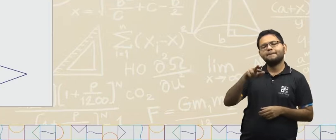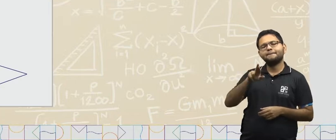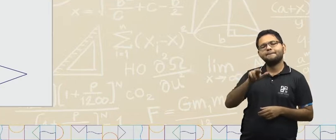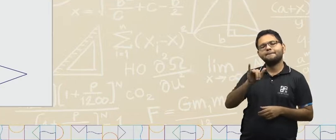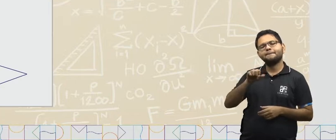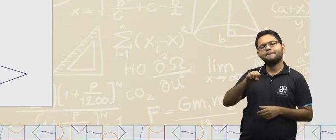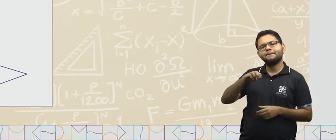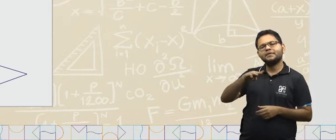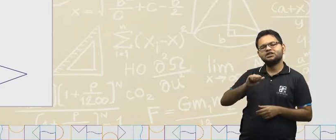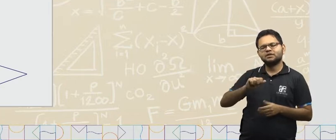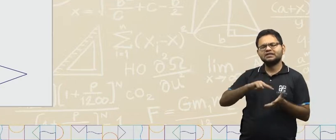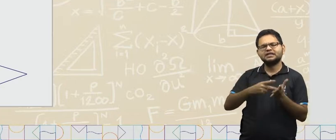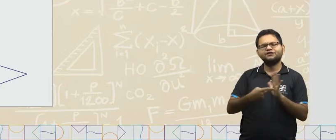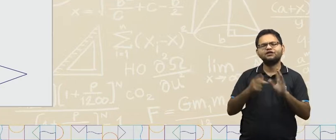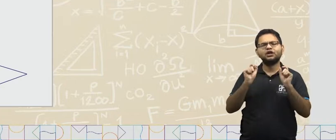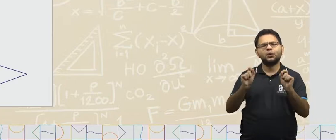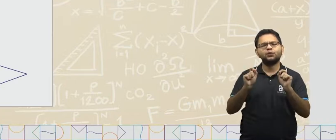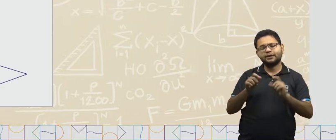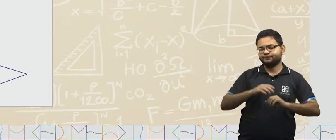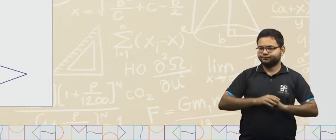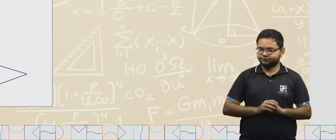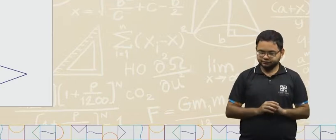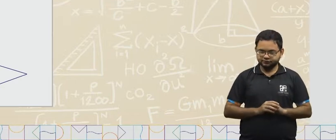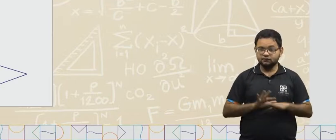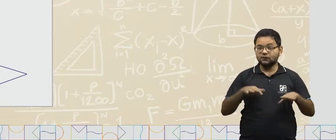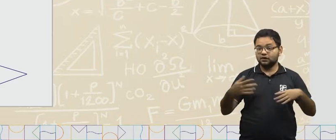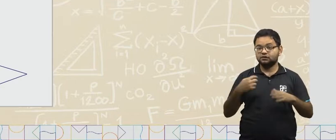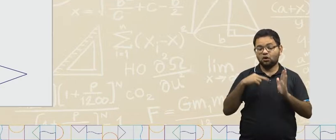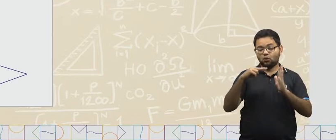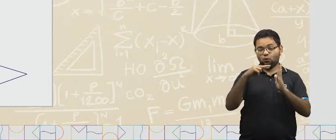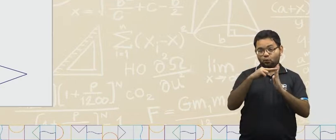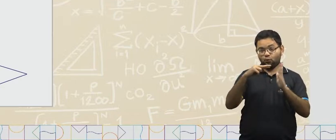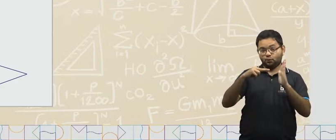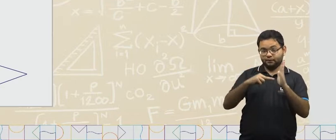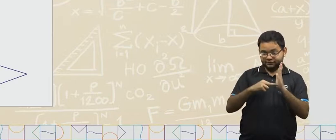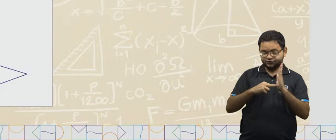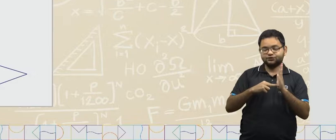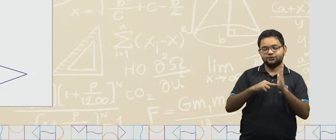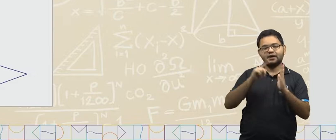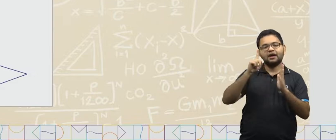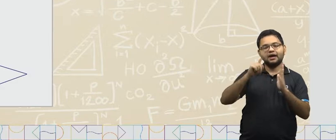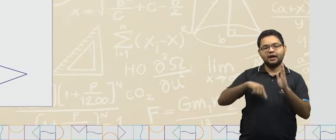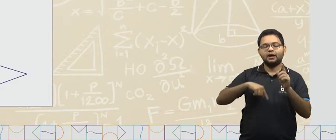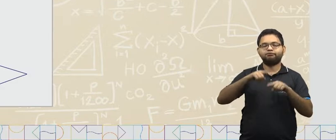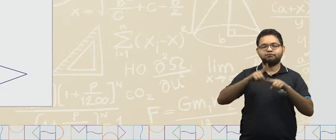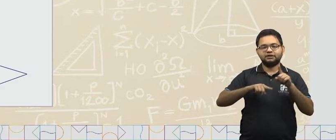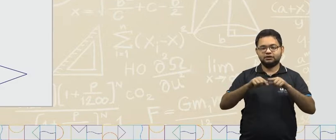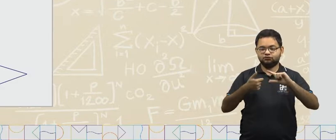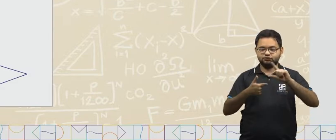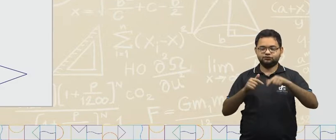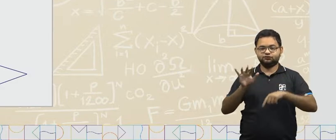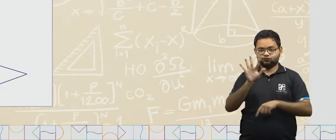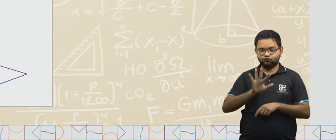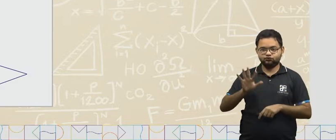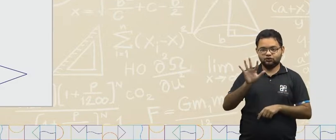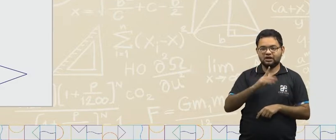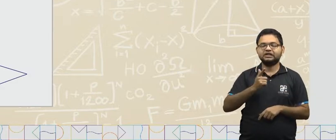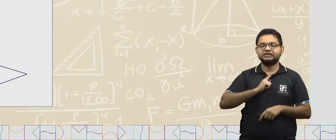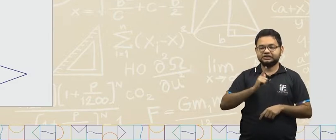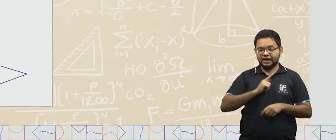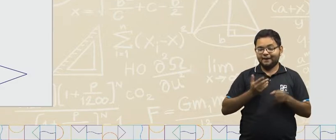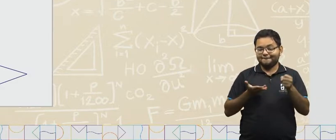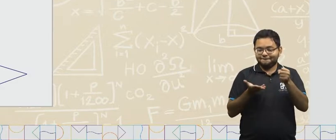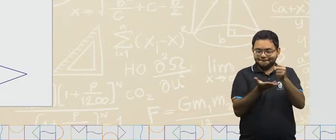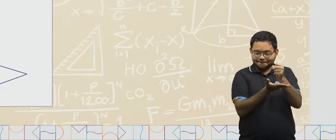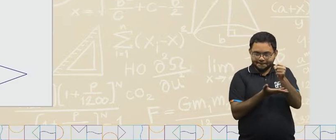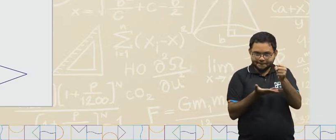prisma? O prisma é um sólido geométrico formado a partir de